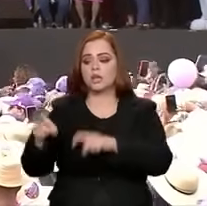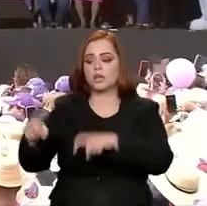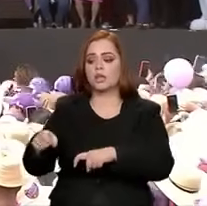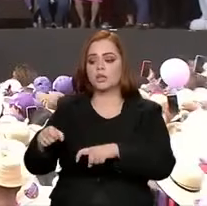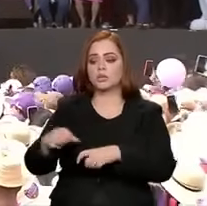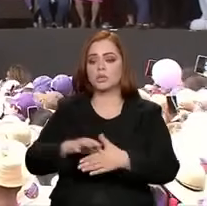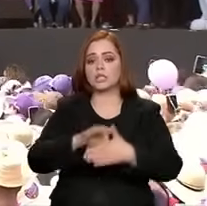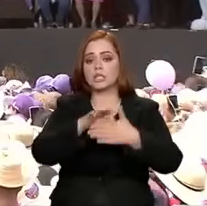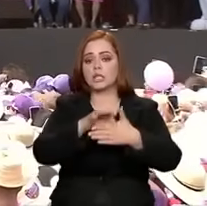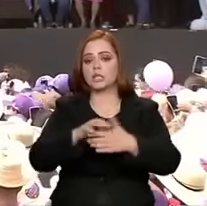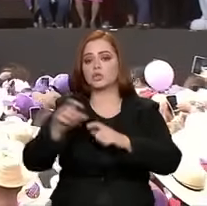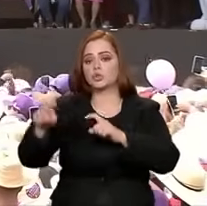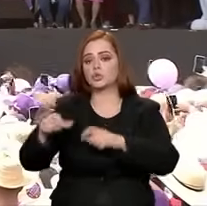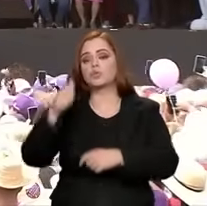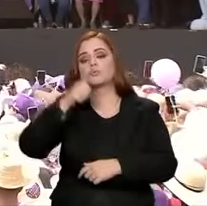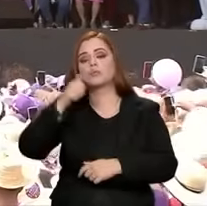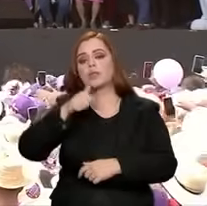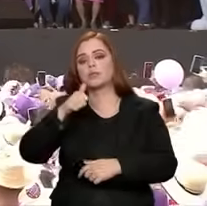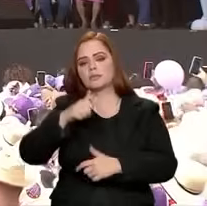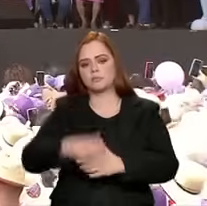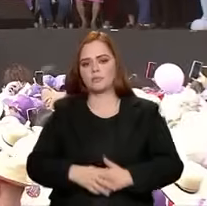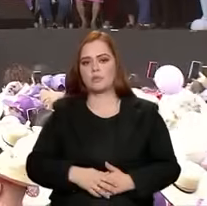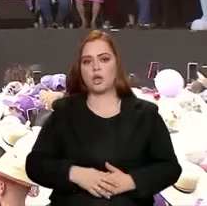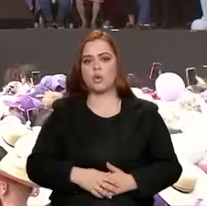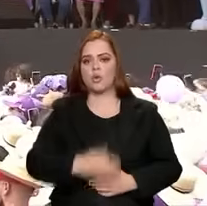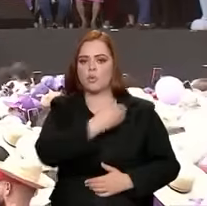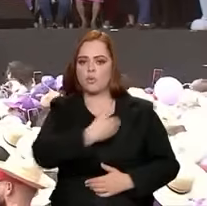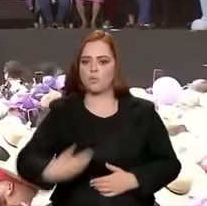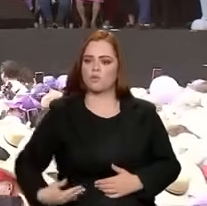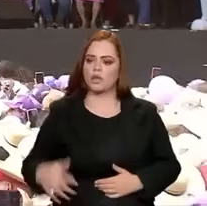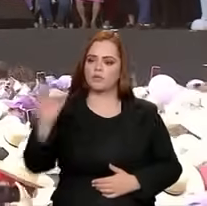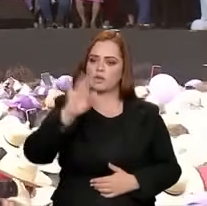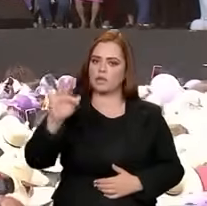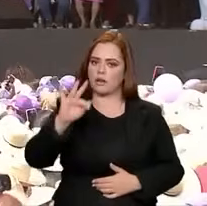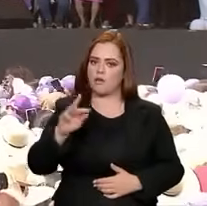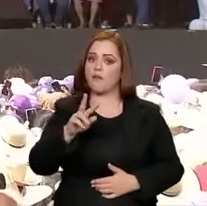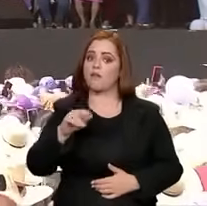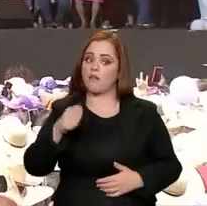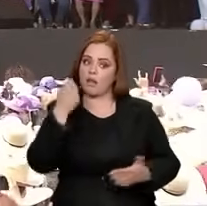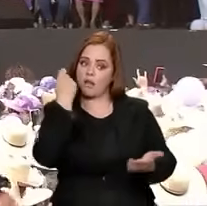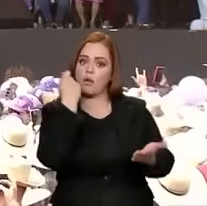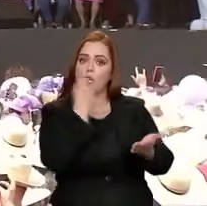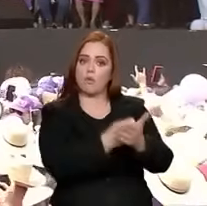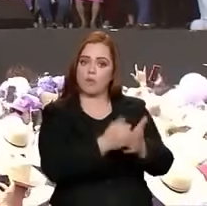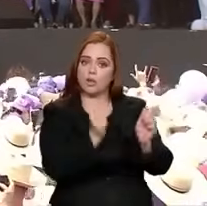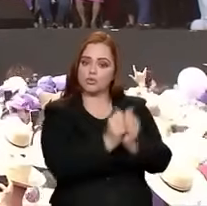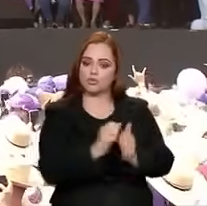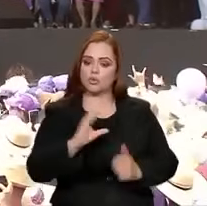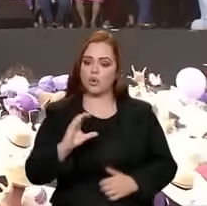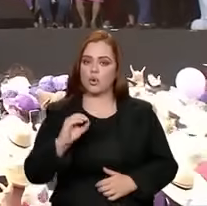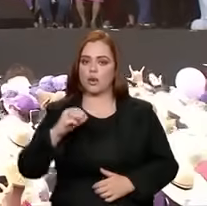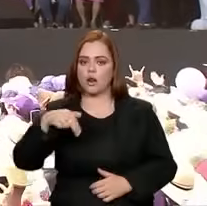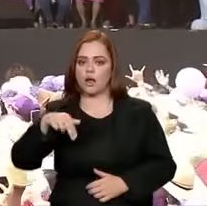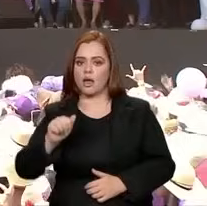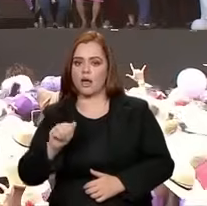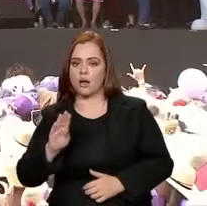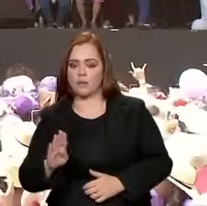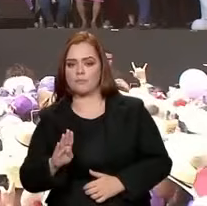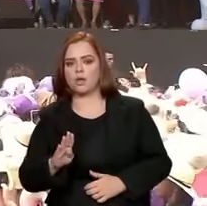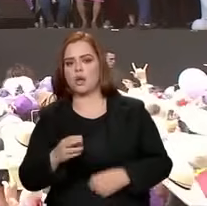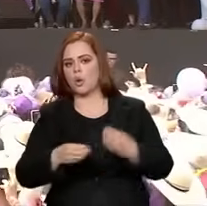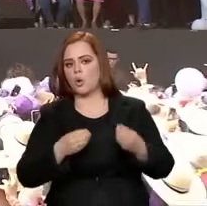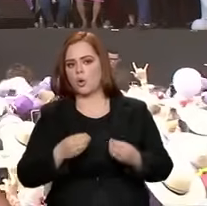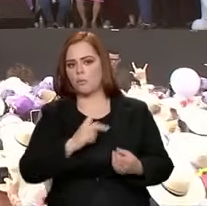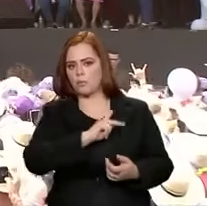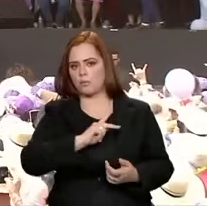por mulheres o governo federal vai comprar através da Conab tema como presidente